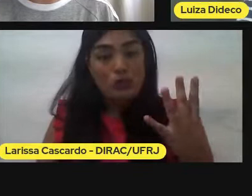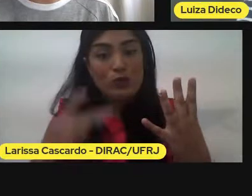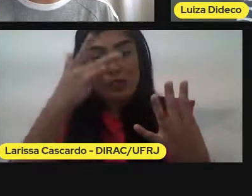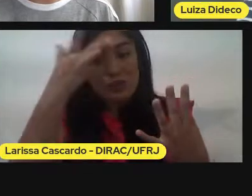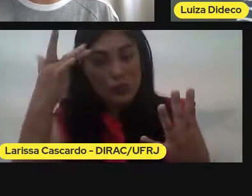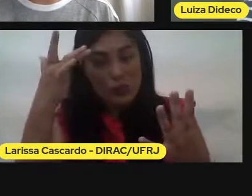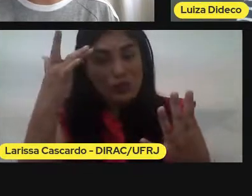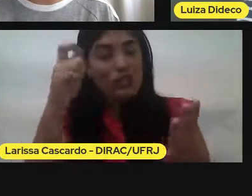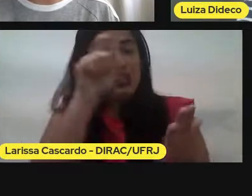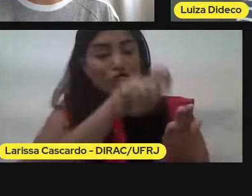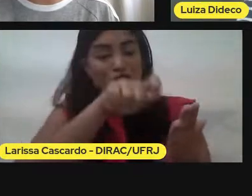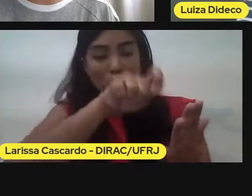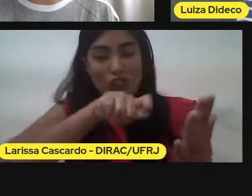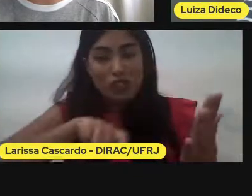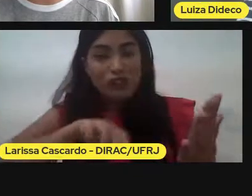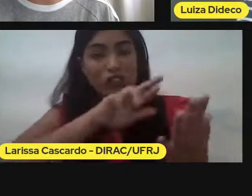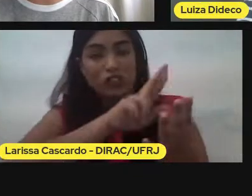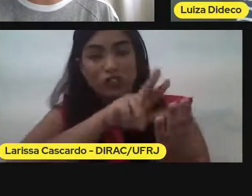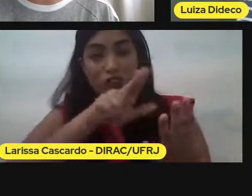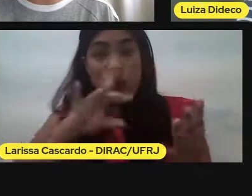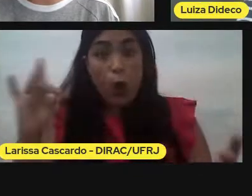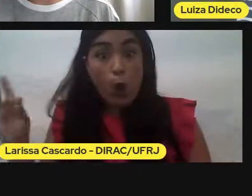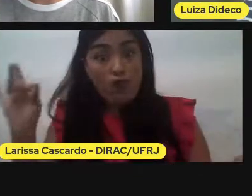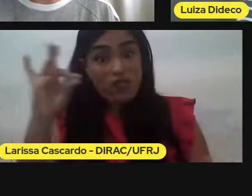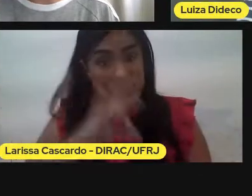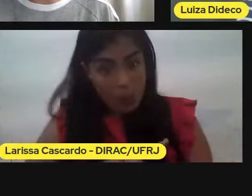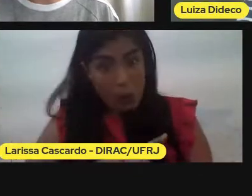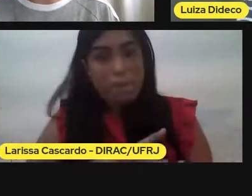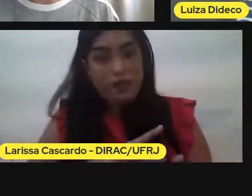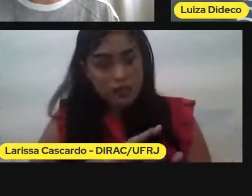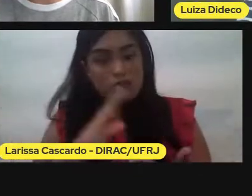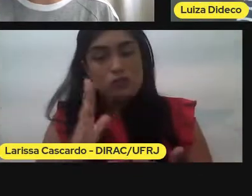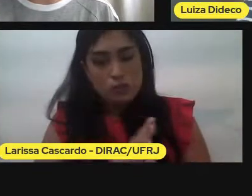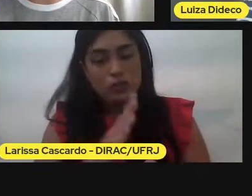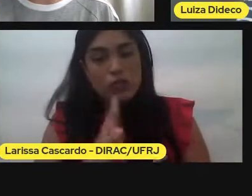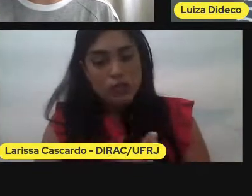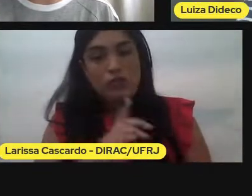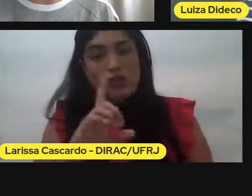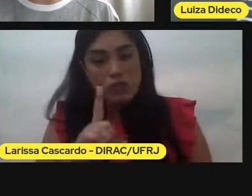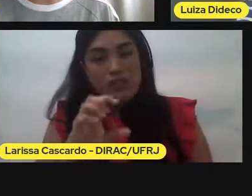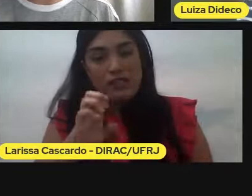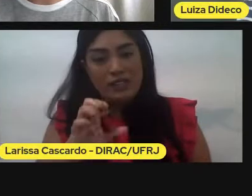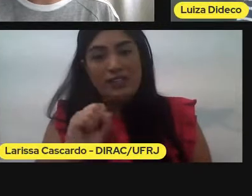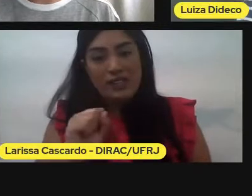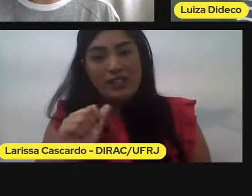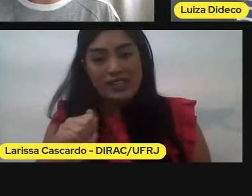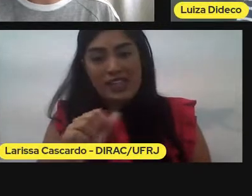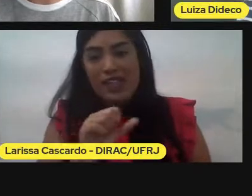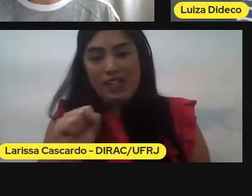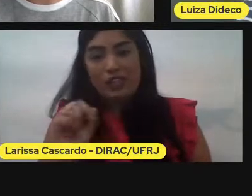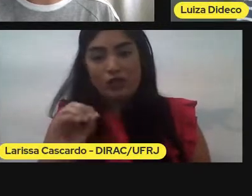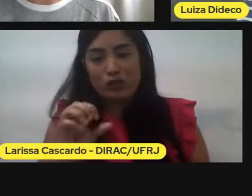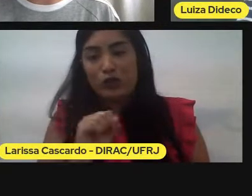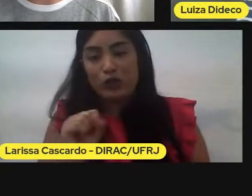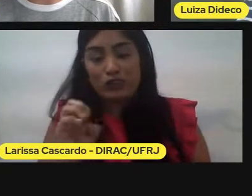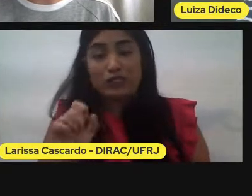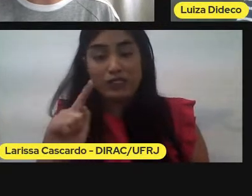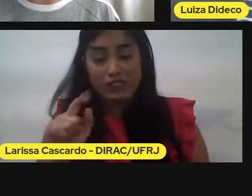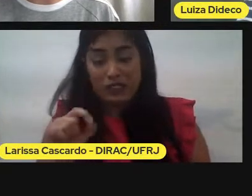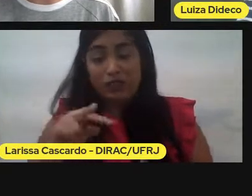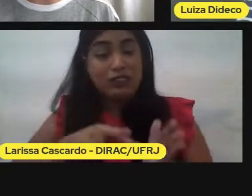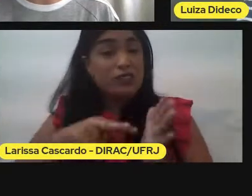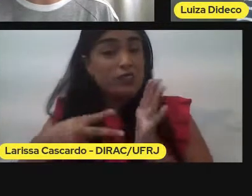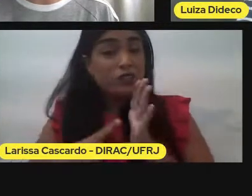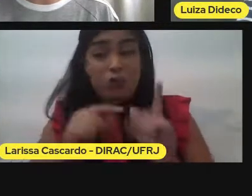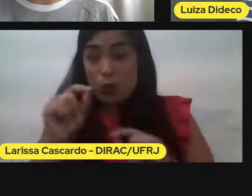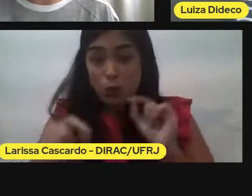edições oficiais do livro do Desassossego. Isso quer dizer o quê, exatamente? Quer dizer que é o seguinte: